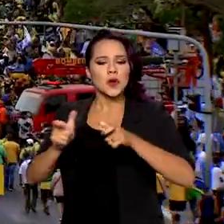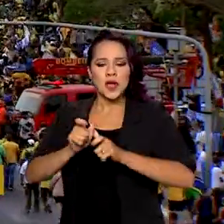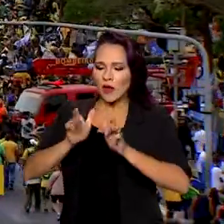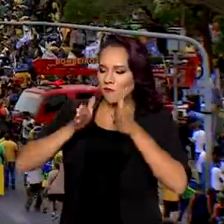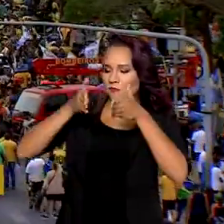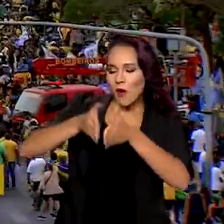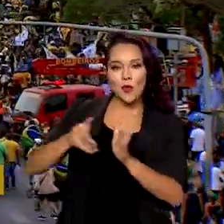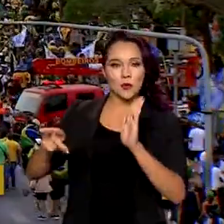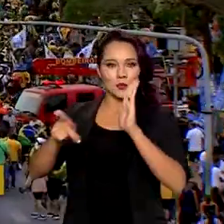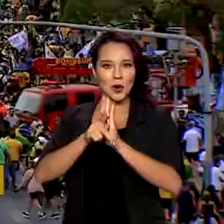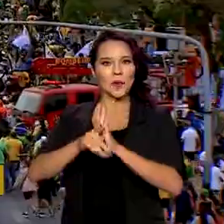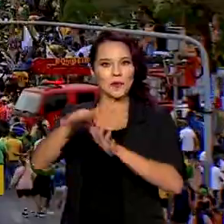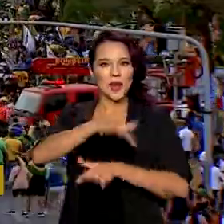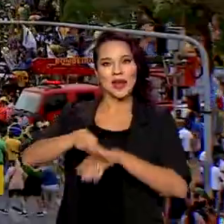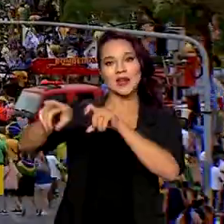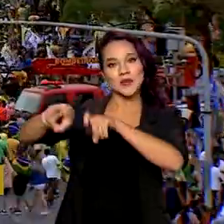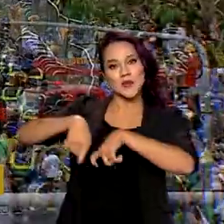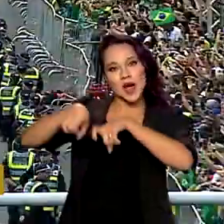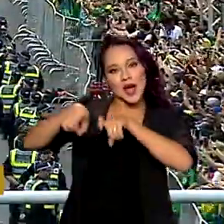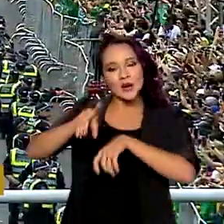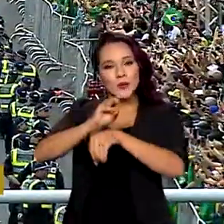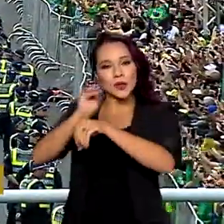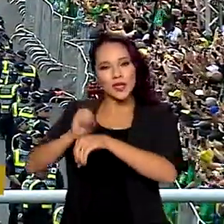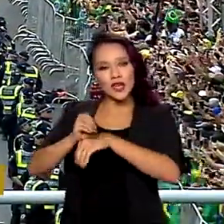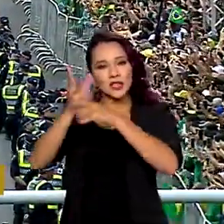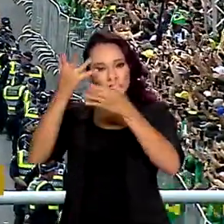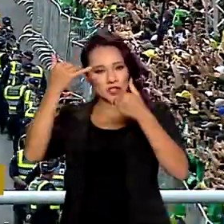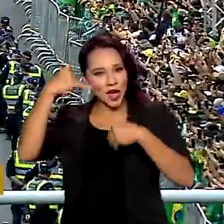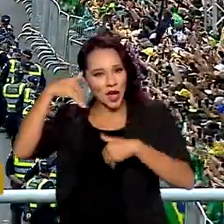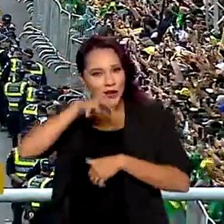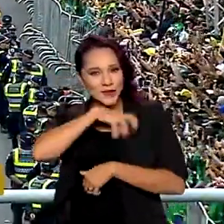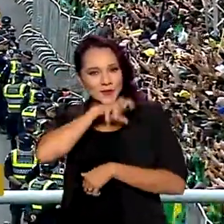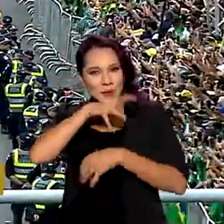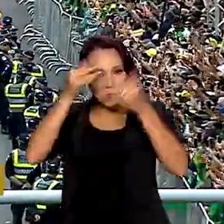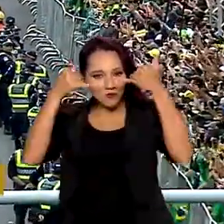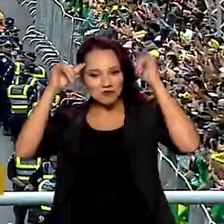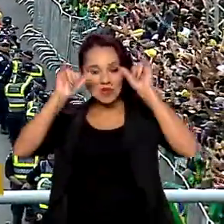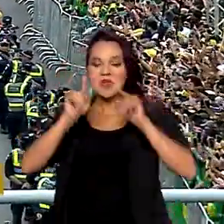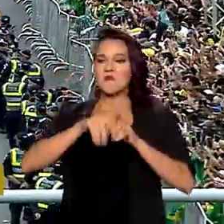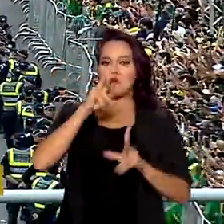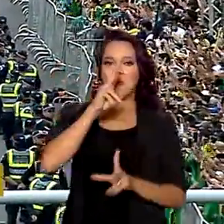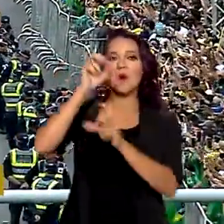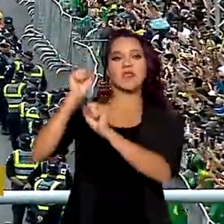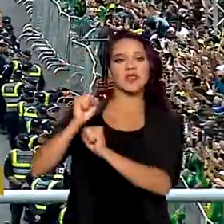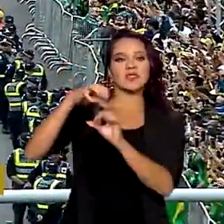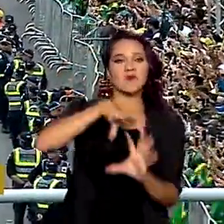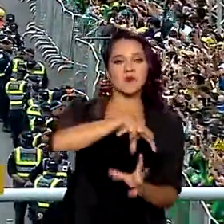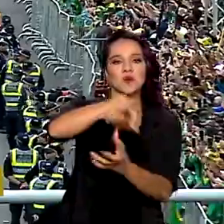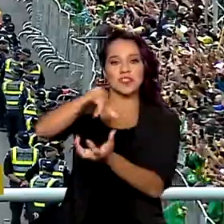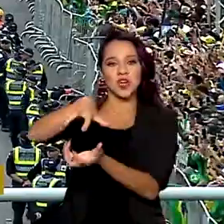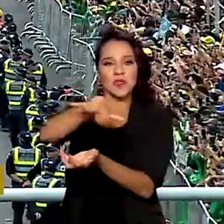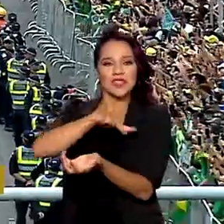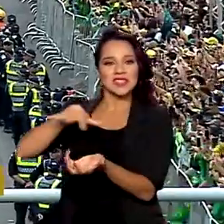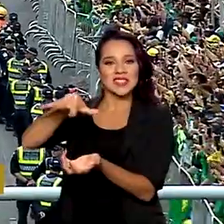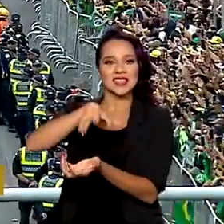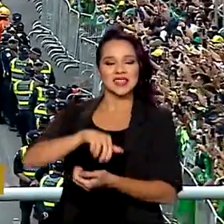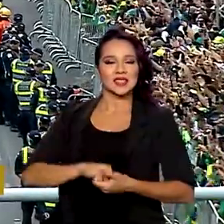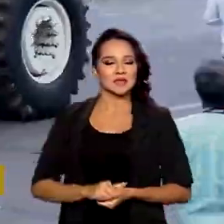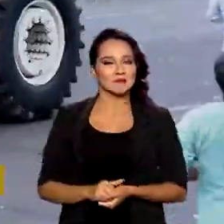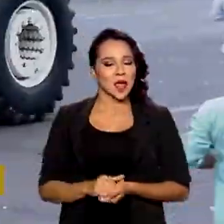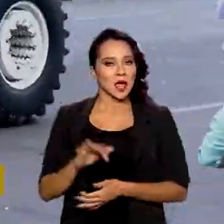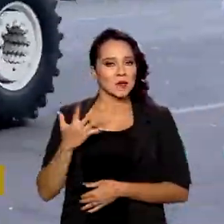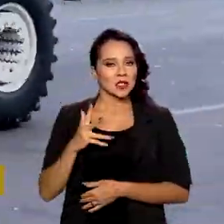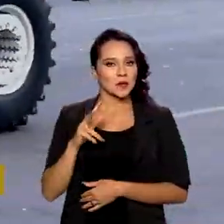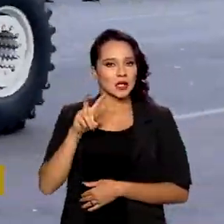Vocação natural para a agropecuária, sendo uma das grandes potências mundiais nesse setor. Em menos